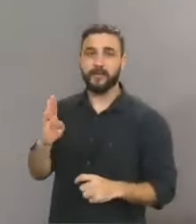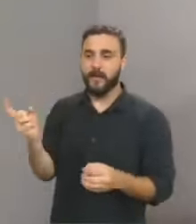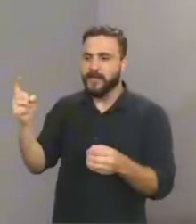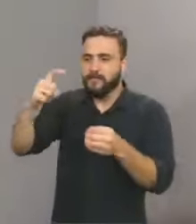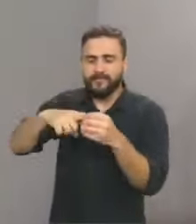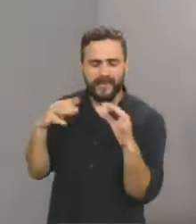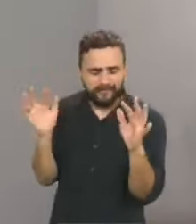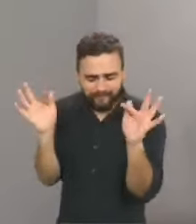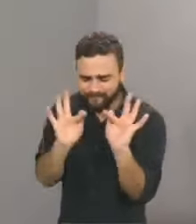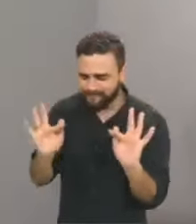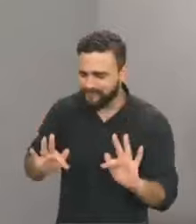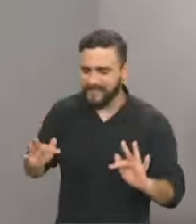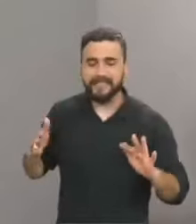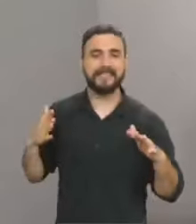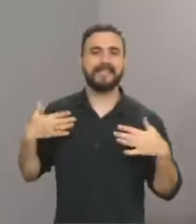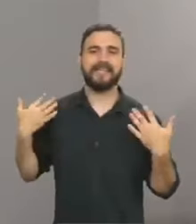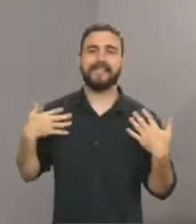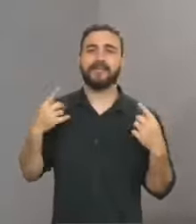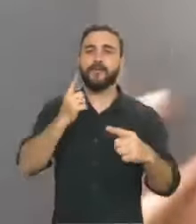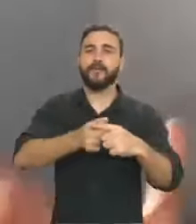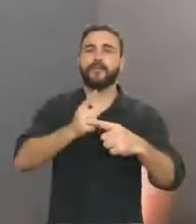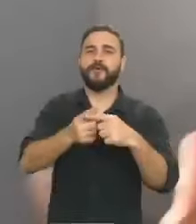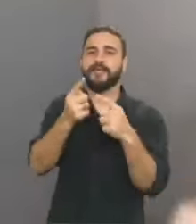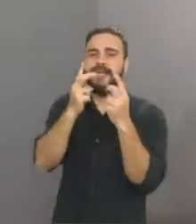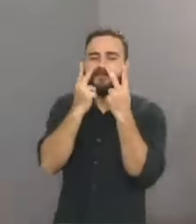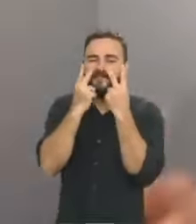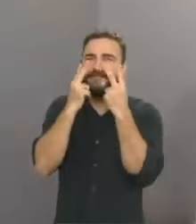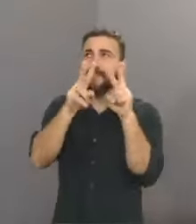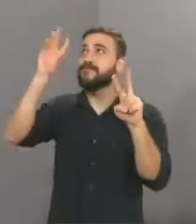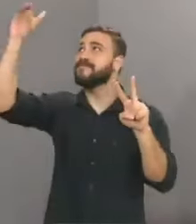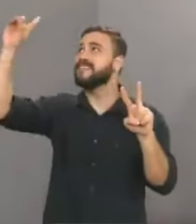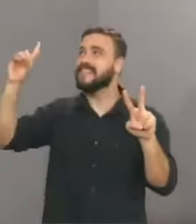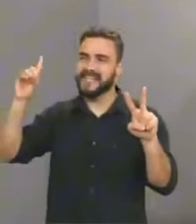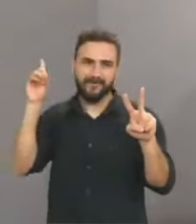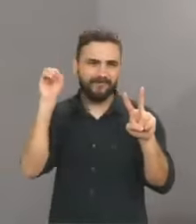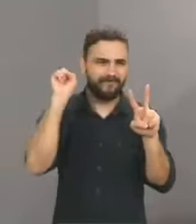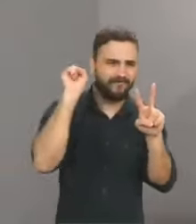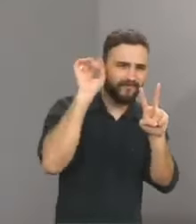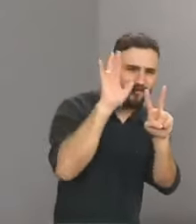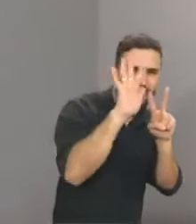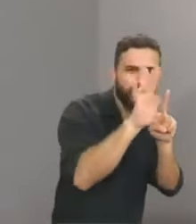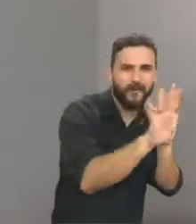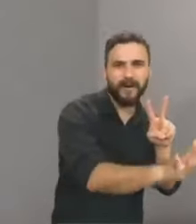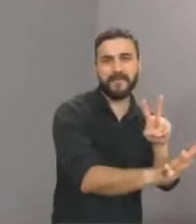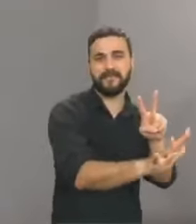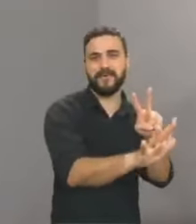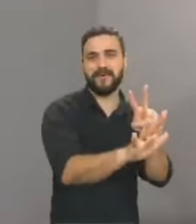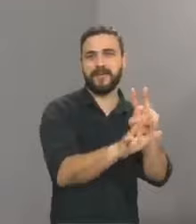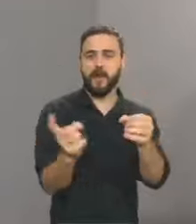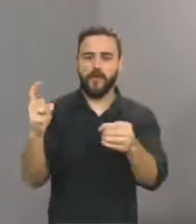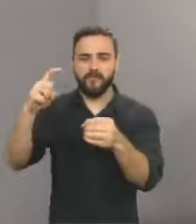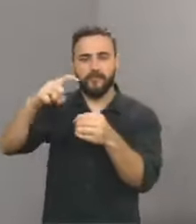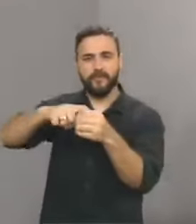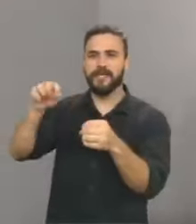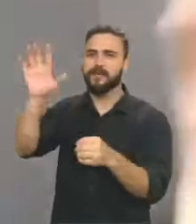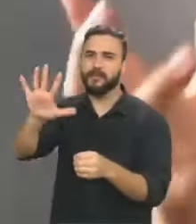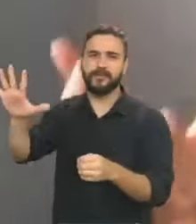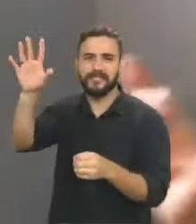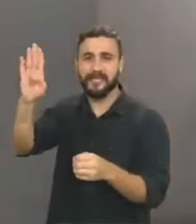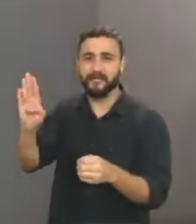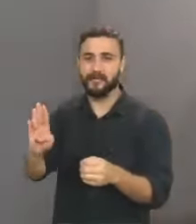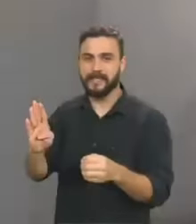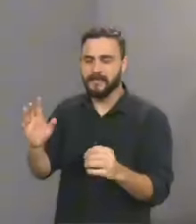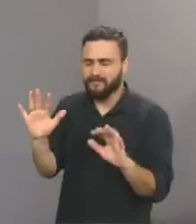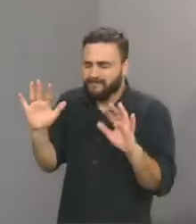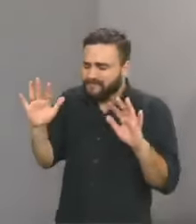de Deus. E quando toda a edição, quando nós voltamos com o coração apertado, porque terminou, mais